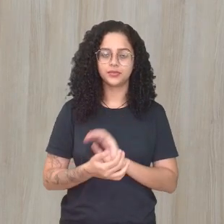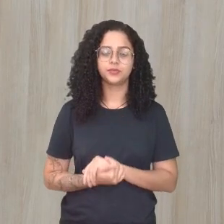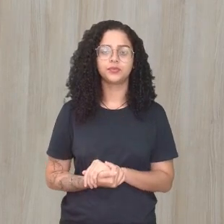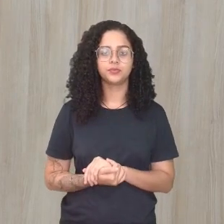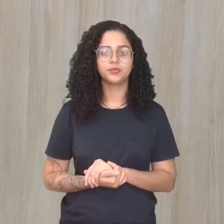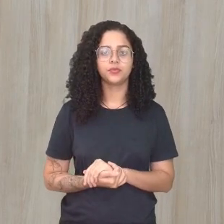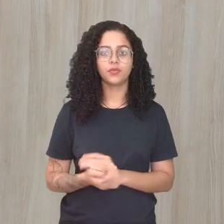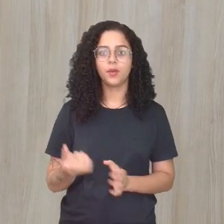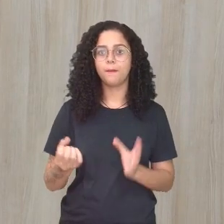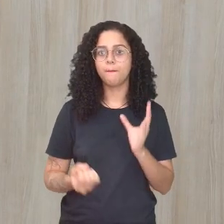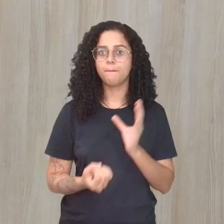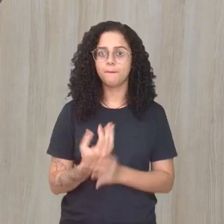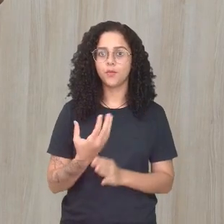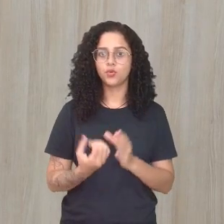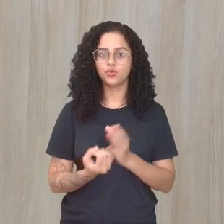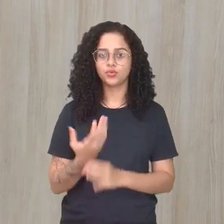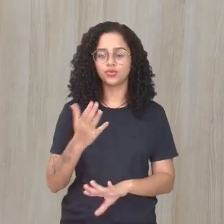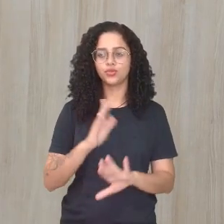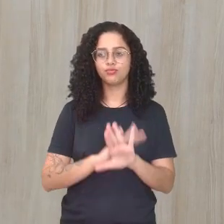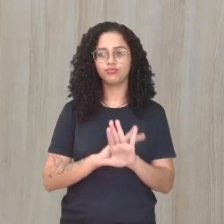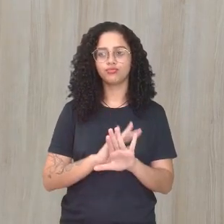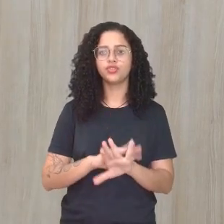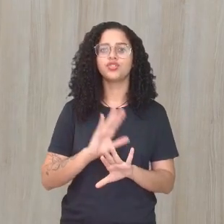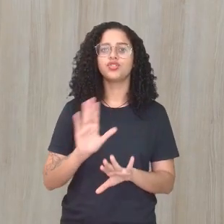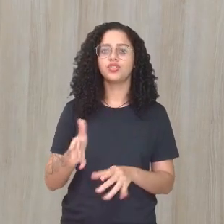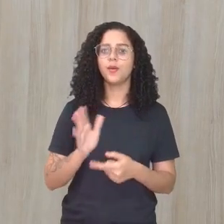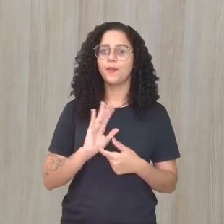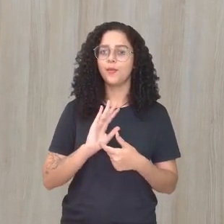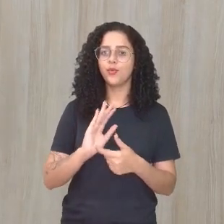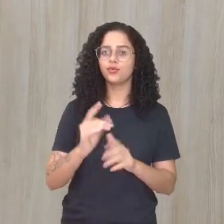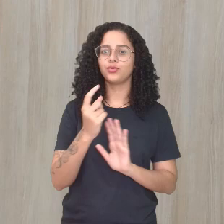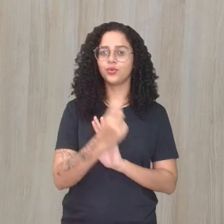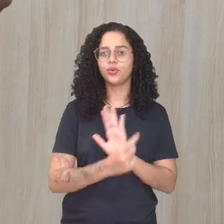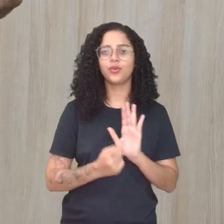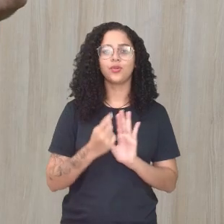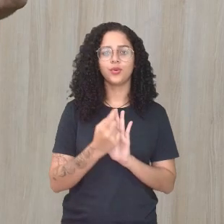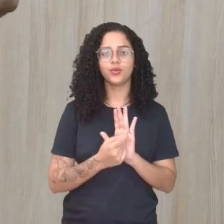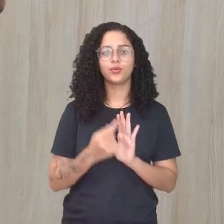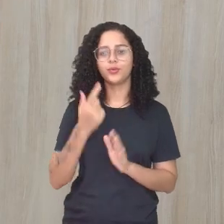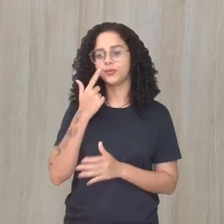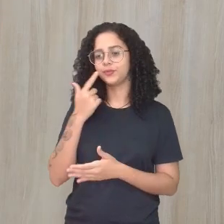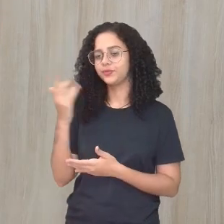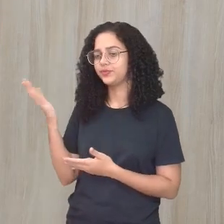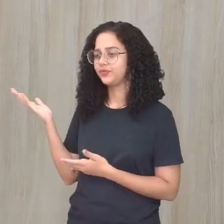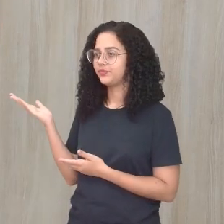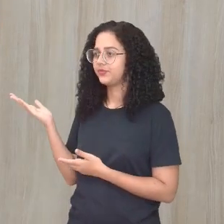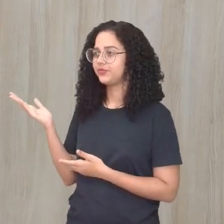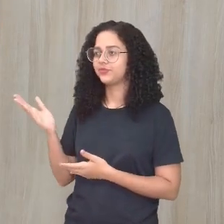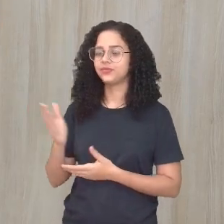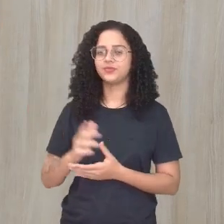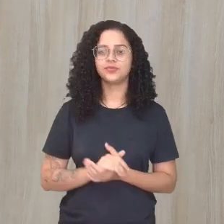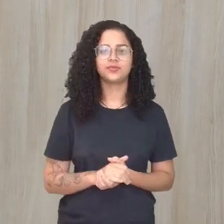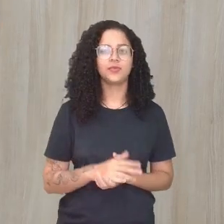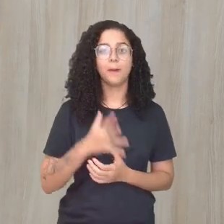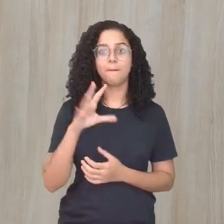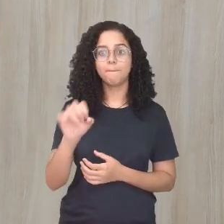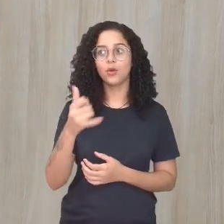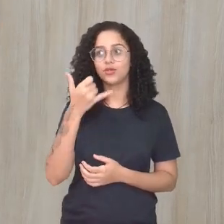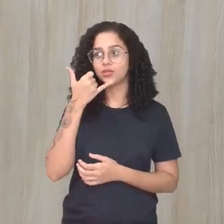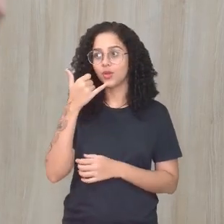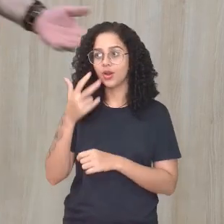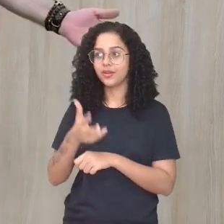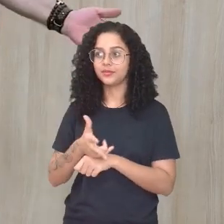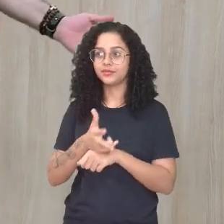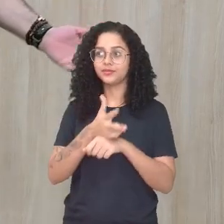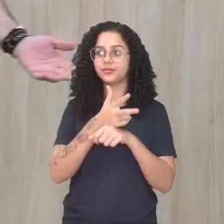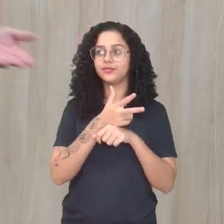produção, ó, de primeira aí da TV Nova já jogou aqui no cantinho os QR Codes, aponta o celular para o QR